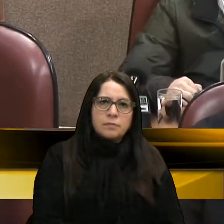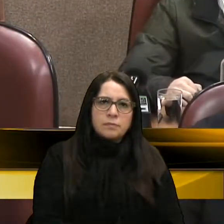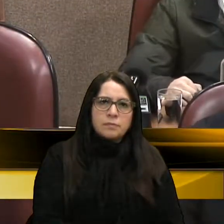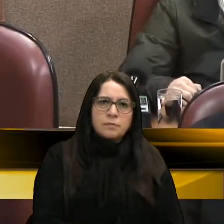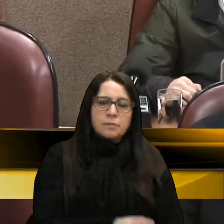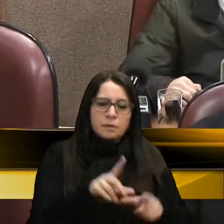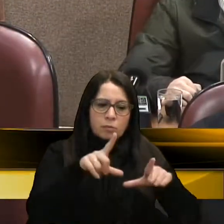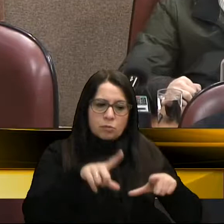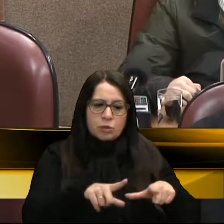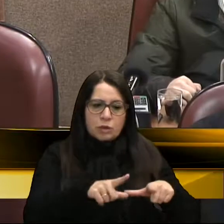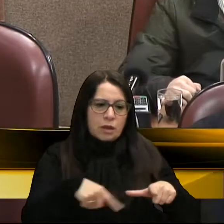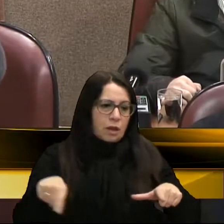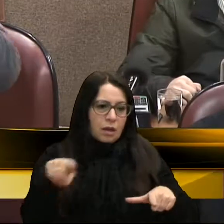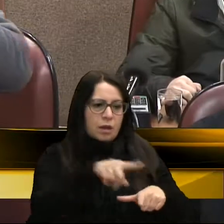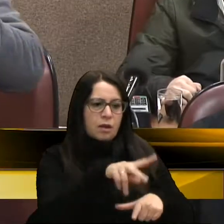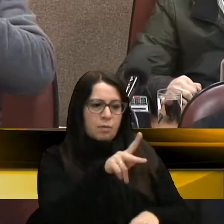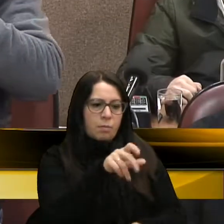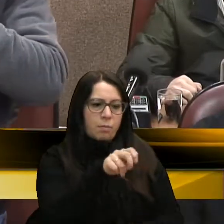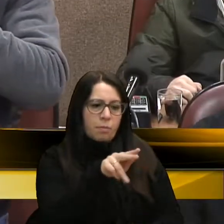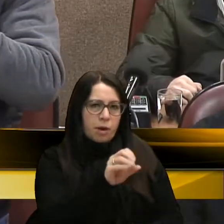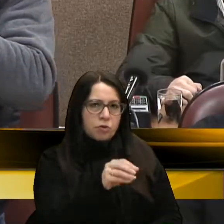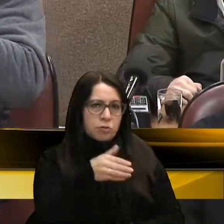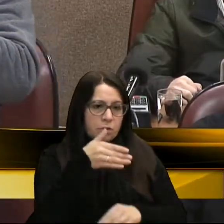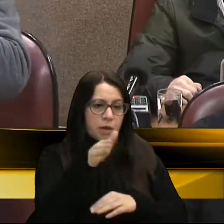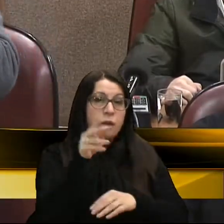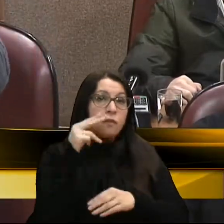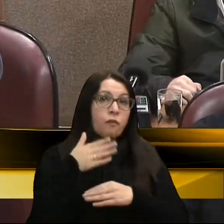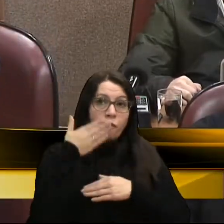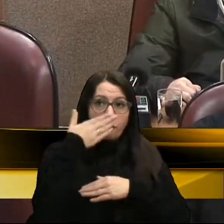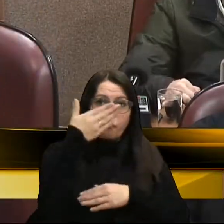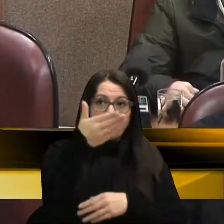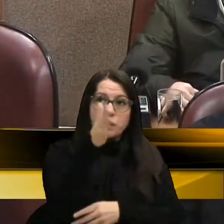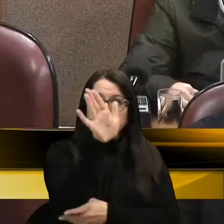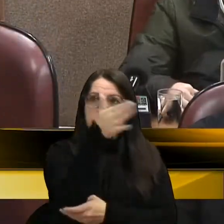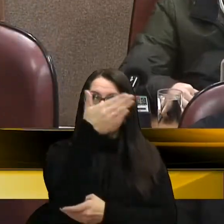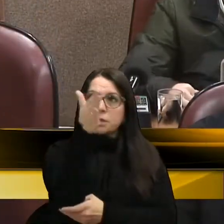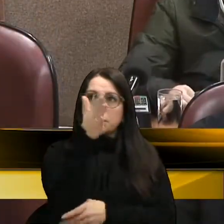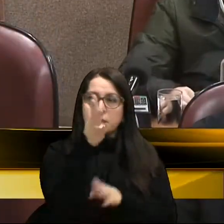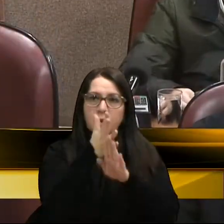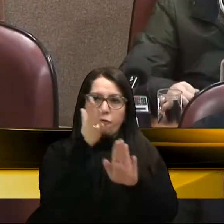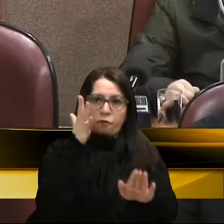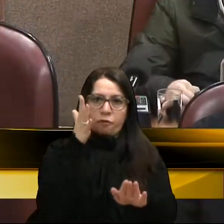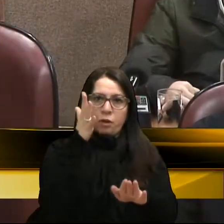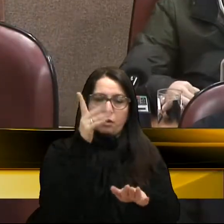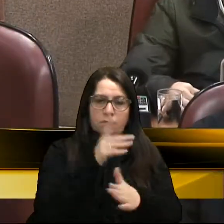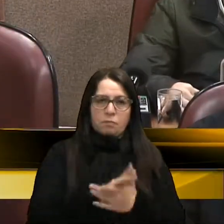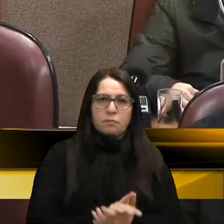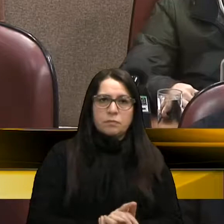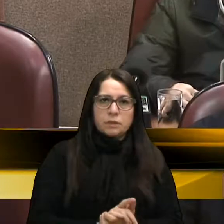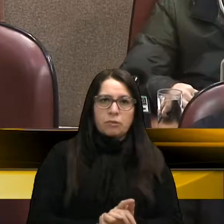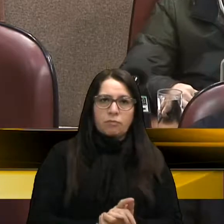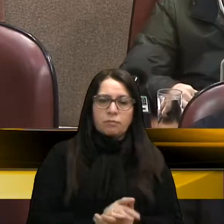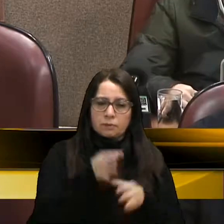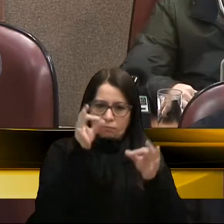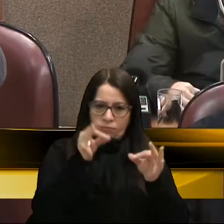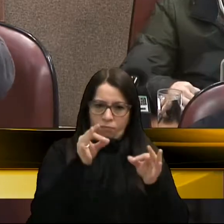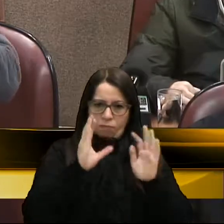pátio da escola, para a frente da bandeira, todo mundo um atrás do outro, em fila, né?